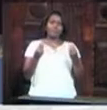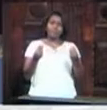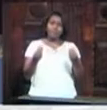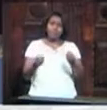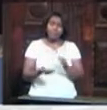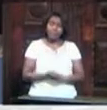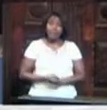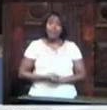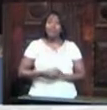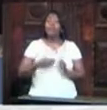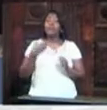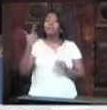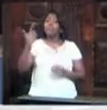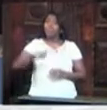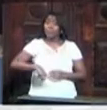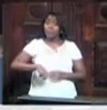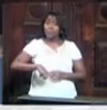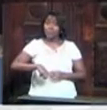E mais,